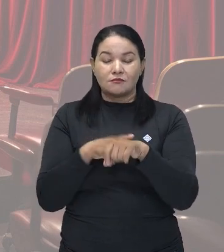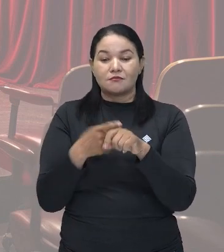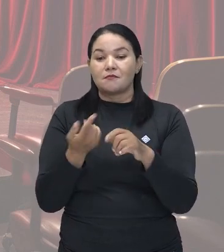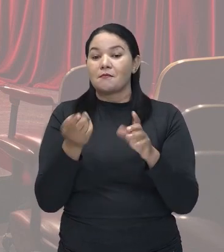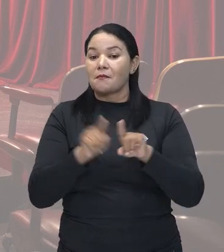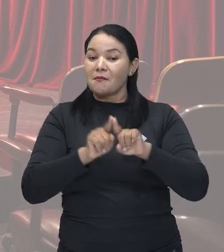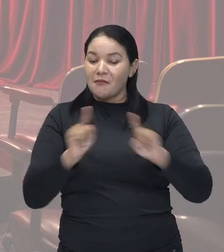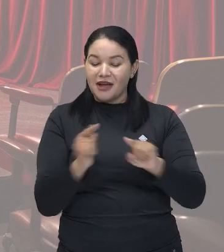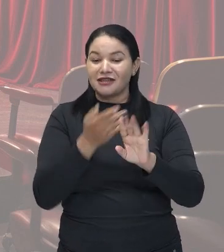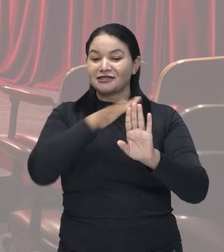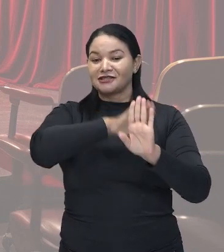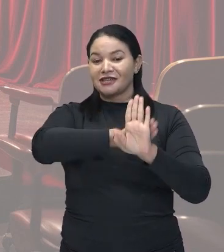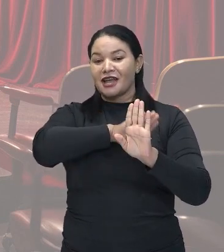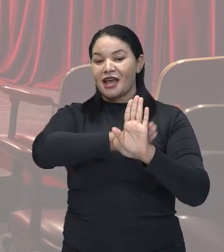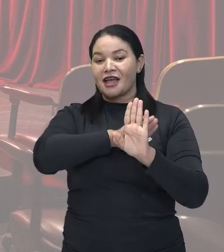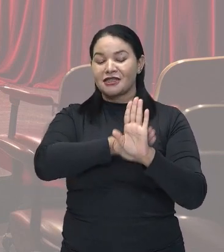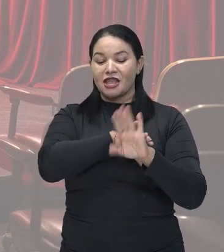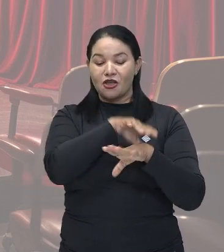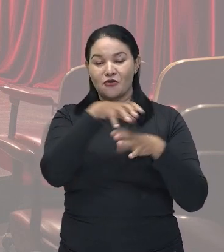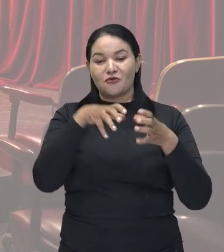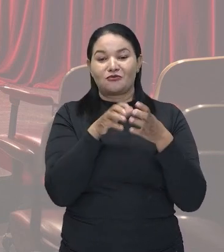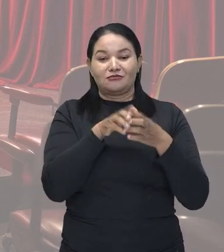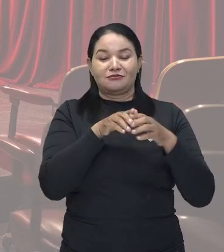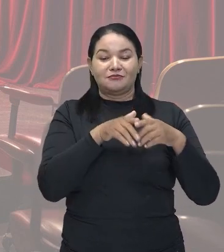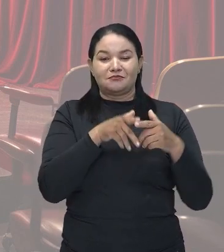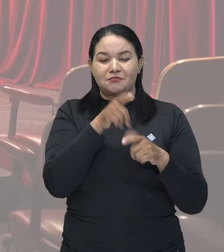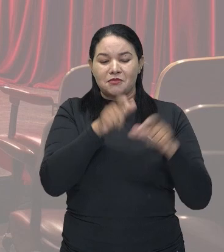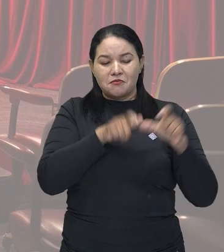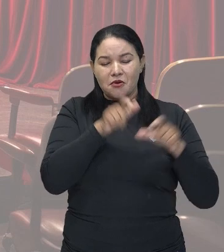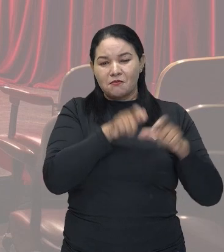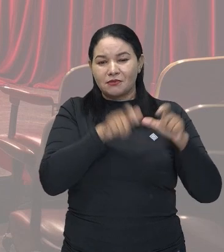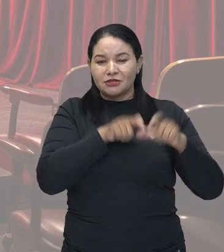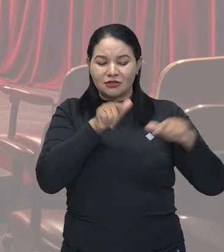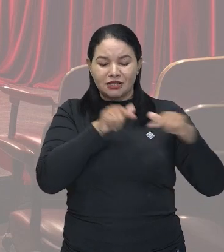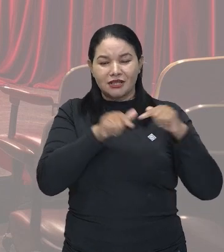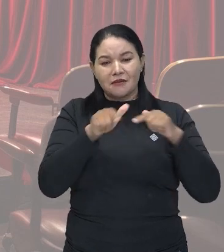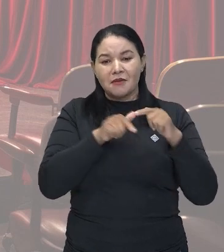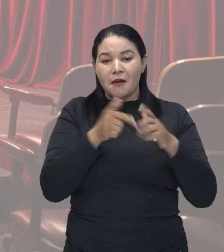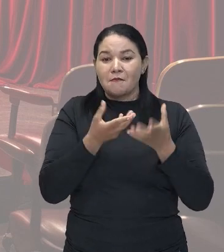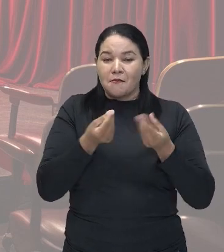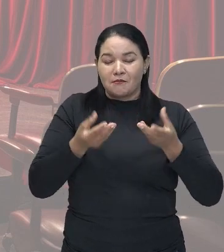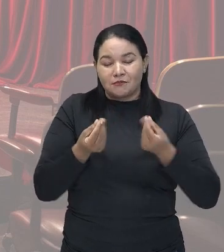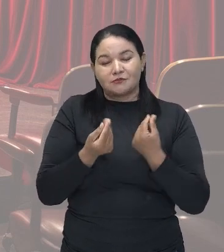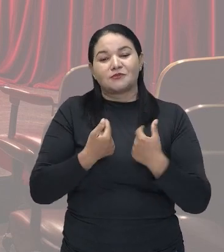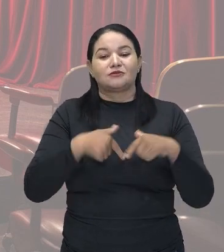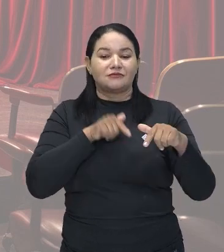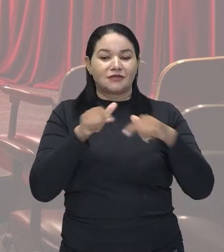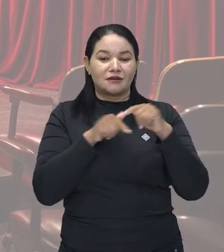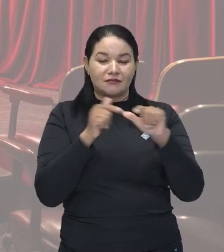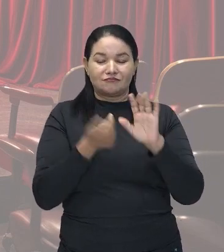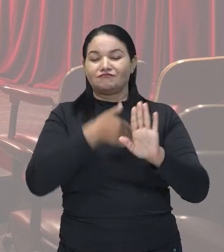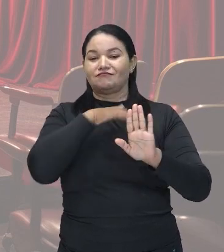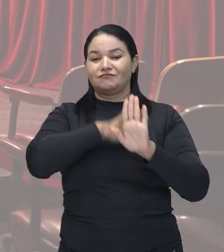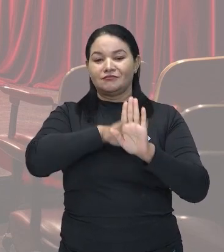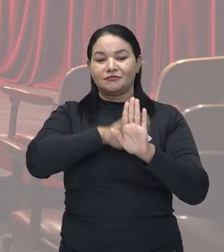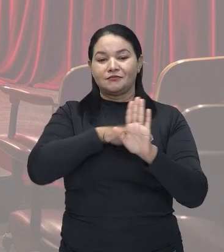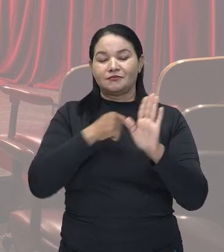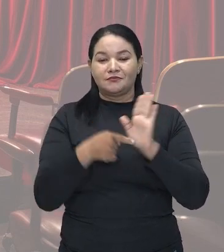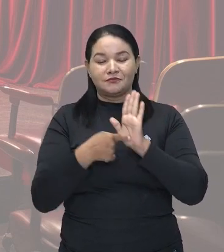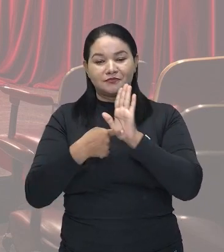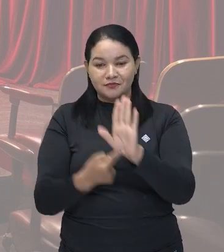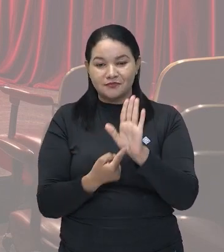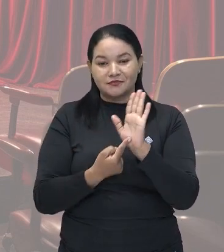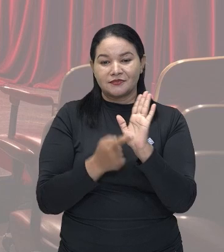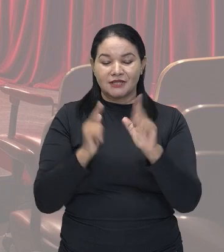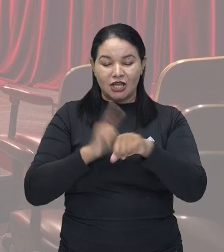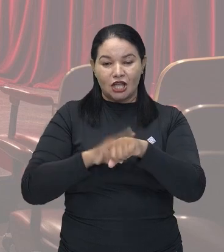bastidores, lá atrás dessas cortinas aí, estão todas essas pessoas e muitas mais que trabalham nos bastidores, né, de uma